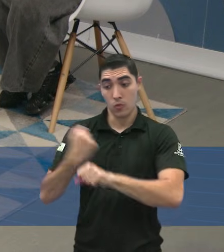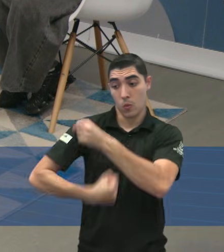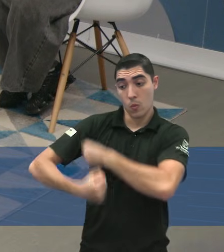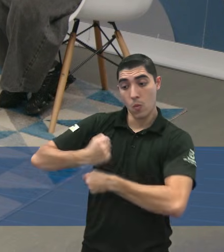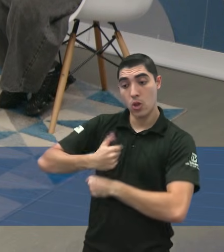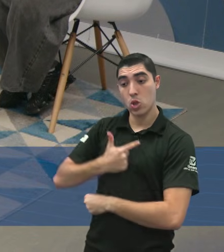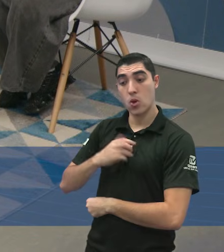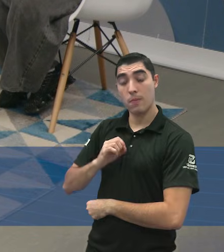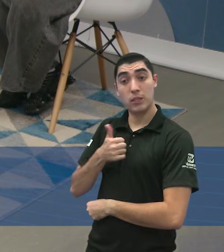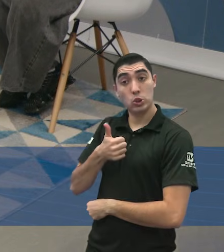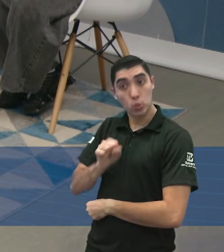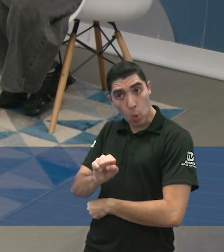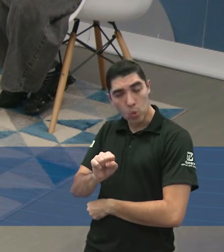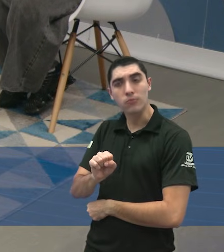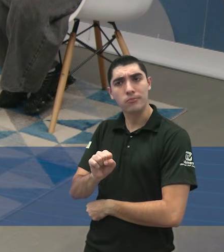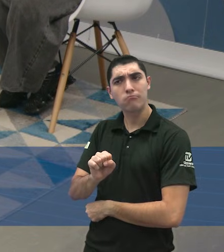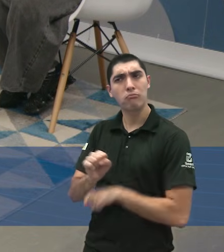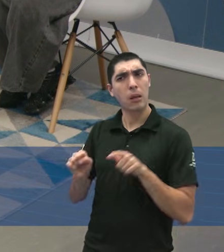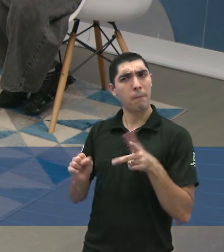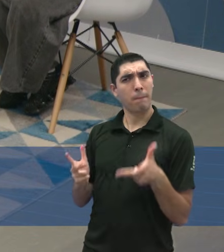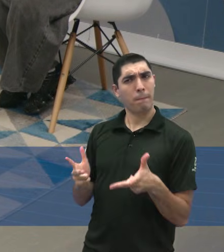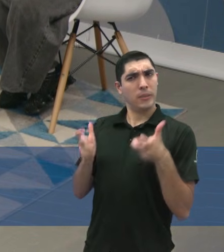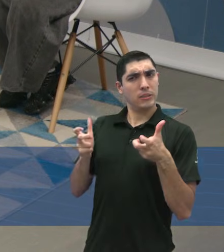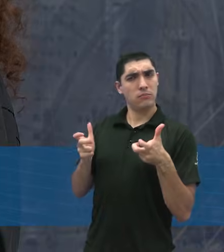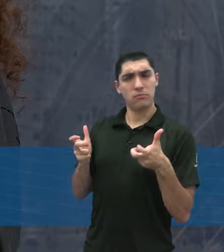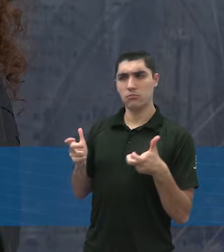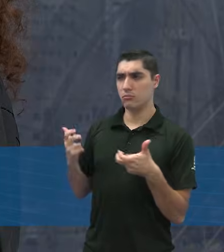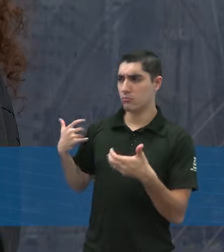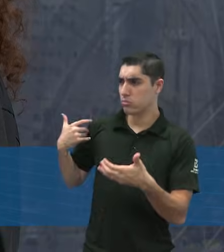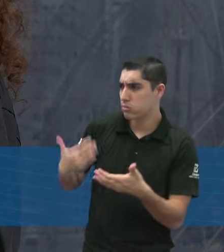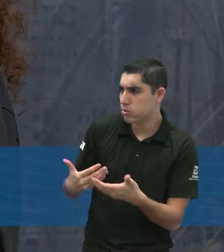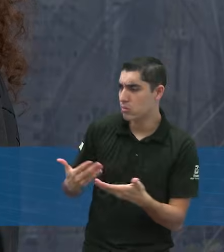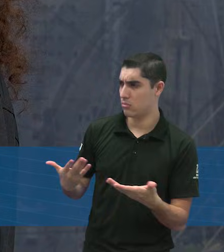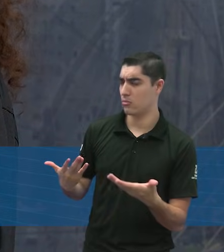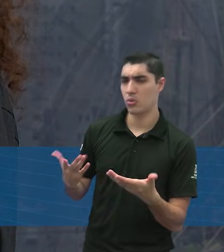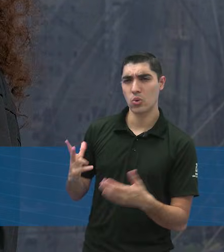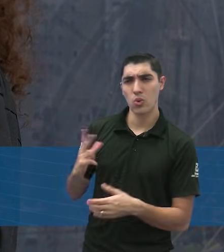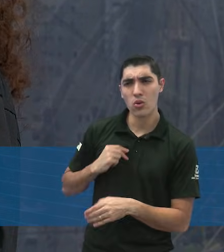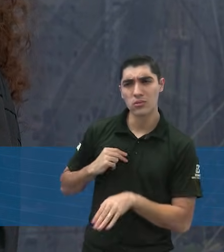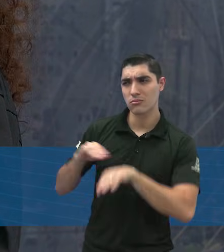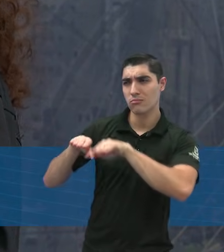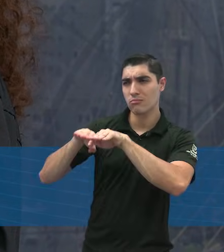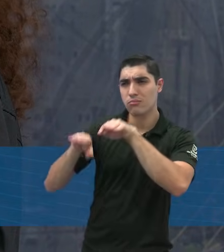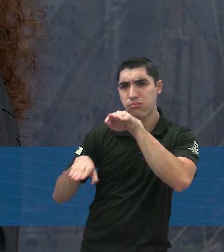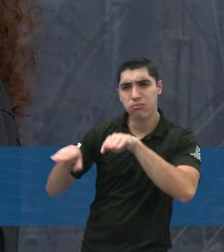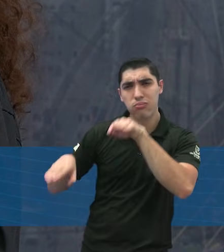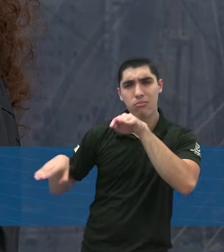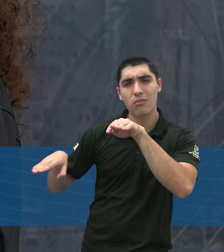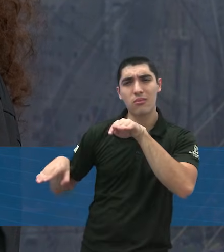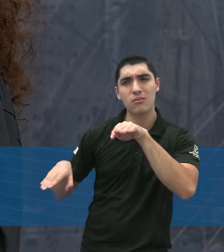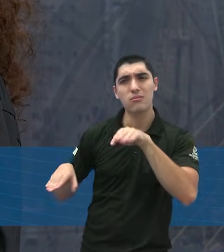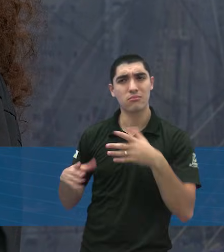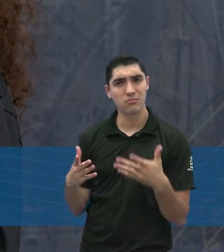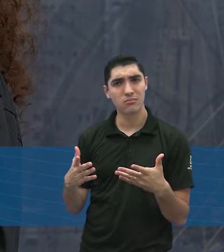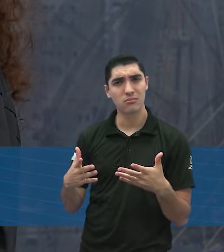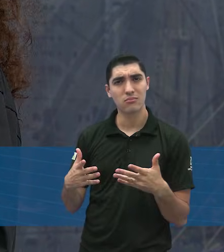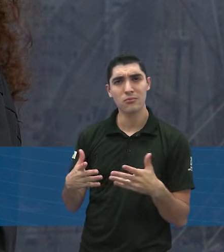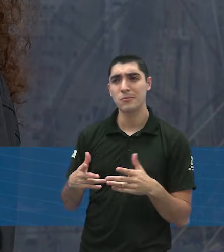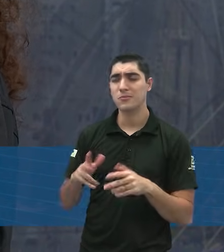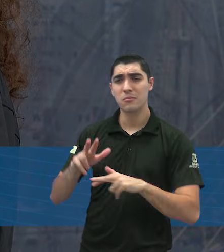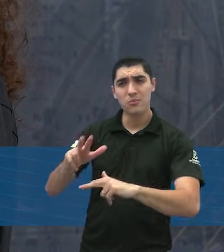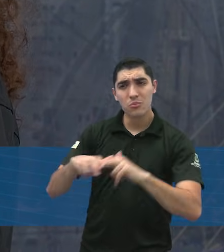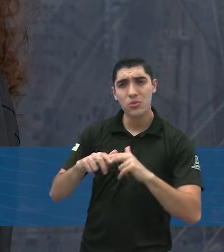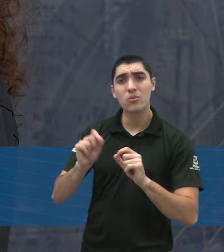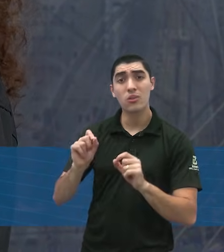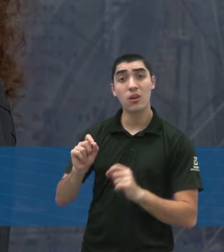2018. E a gente consegue ver o quanto isso é desigual e é uma corrida que se partem de pontos diferentes a